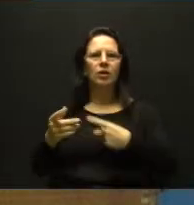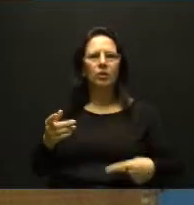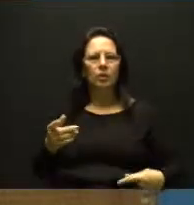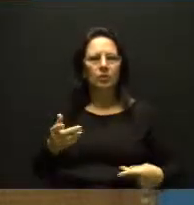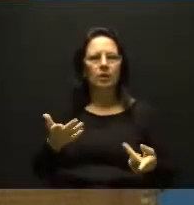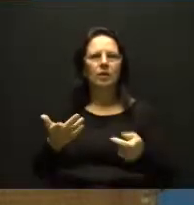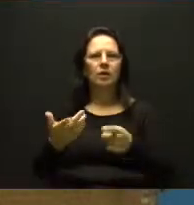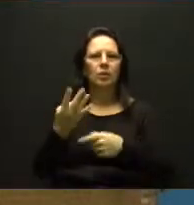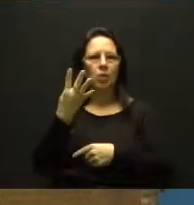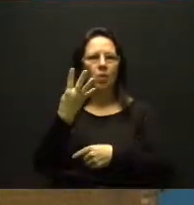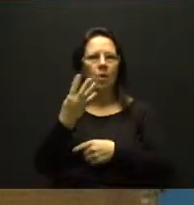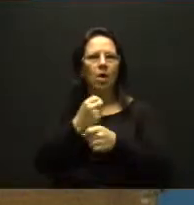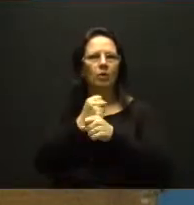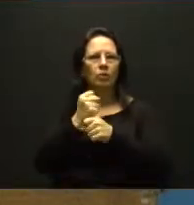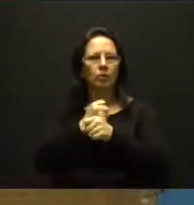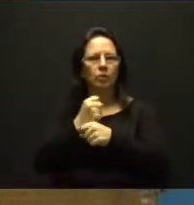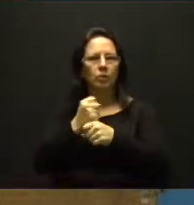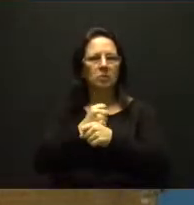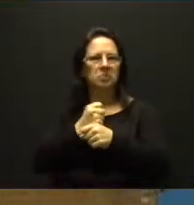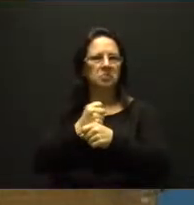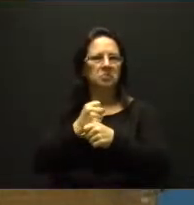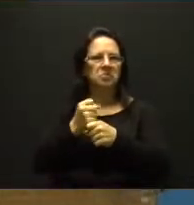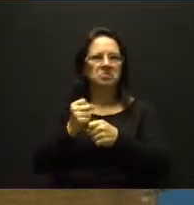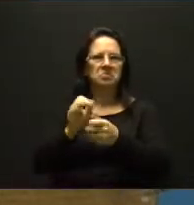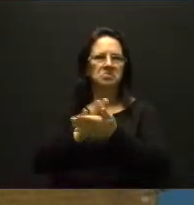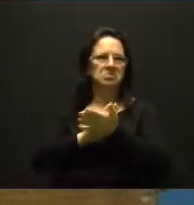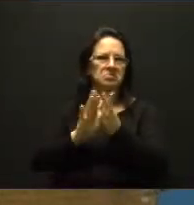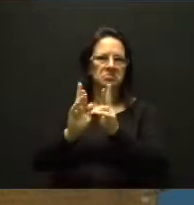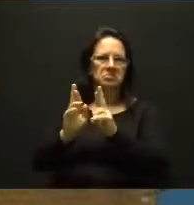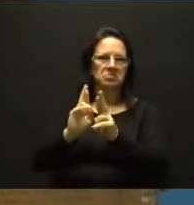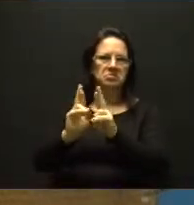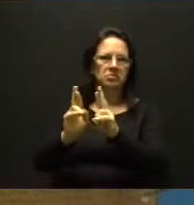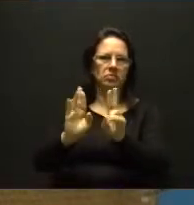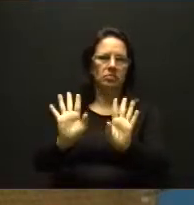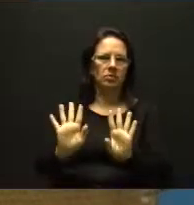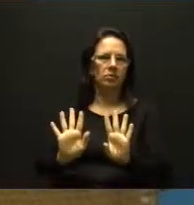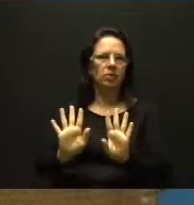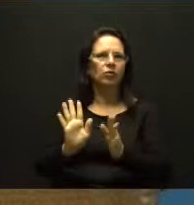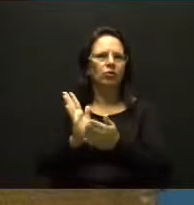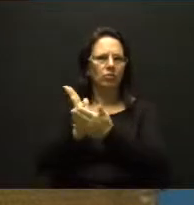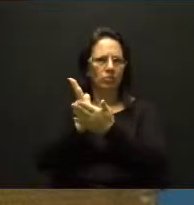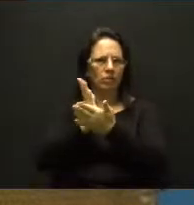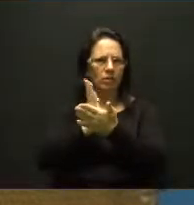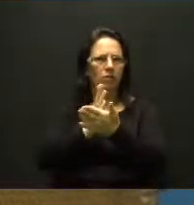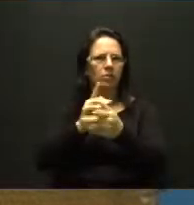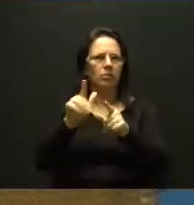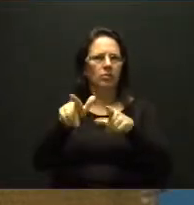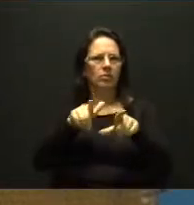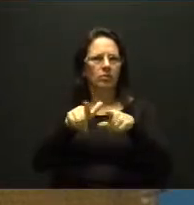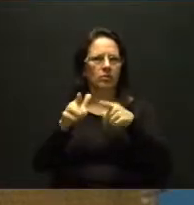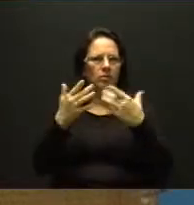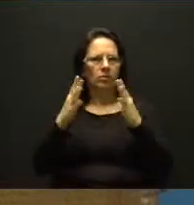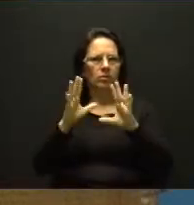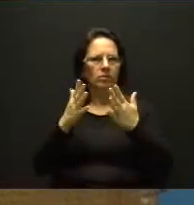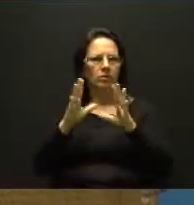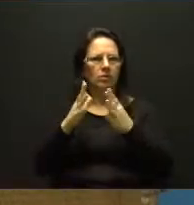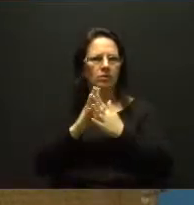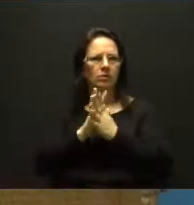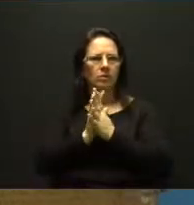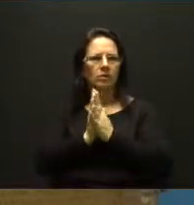quatro anos aí em um momento que requer tempo para o trabalho da vossa excelência parabéns senhor